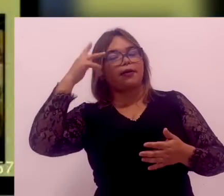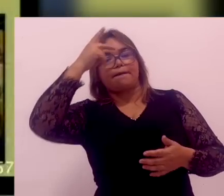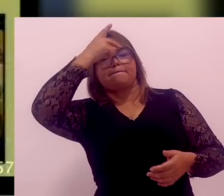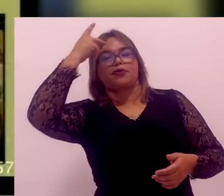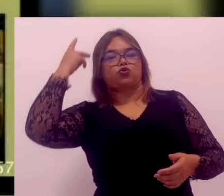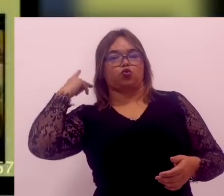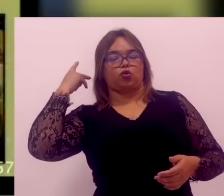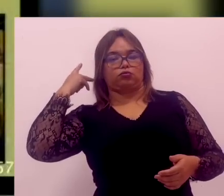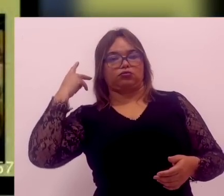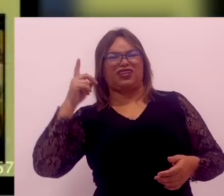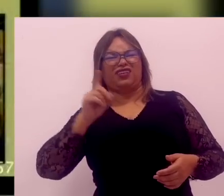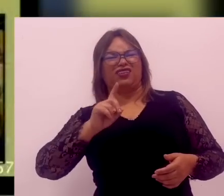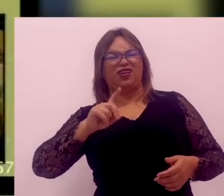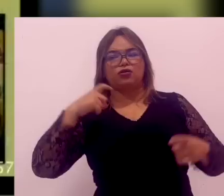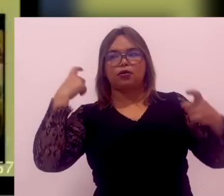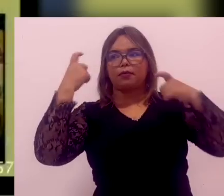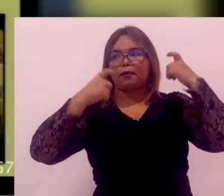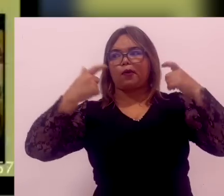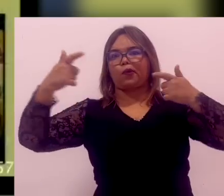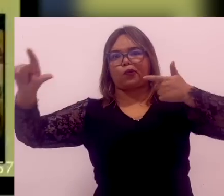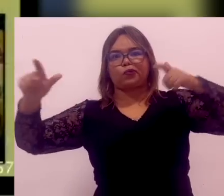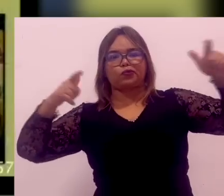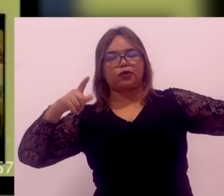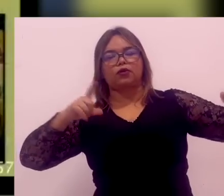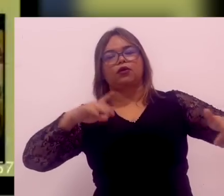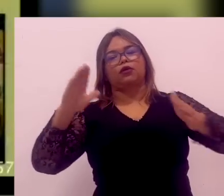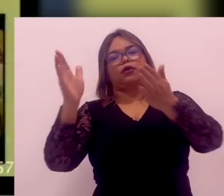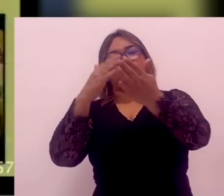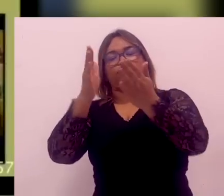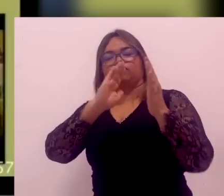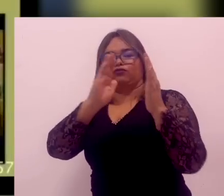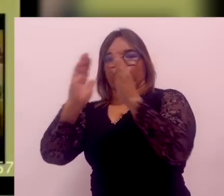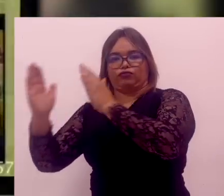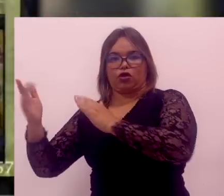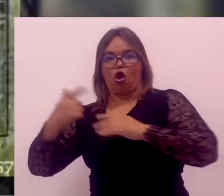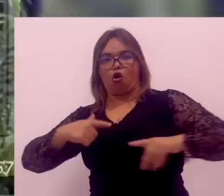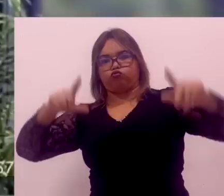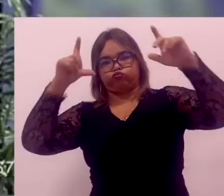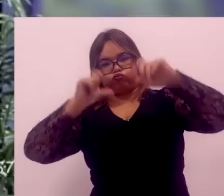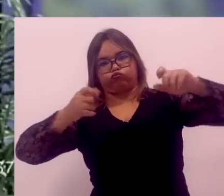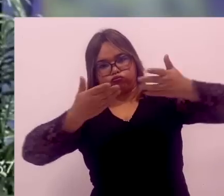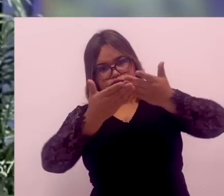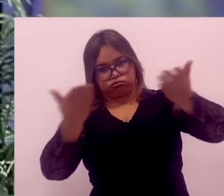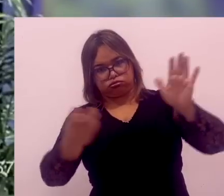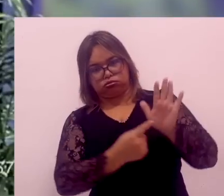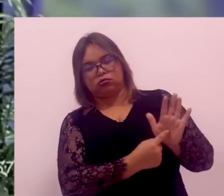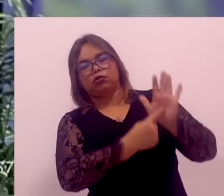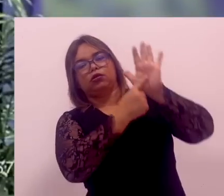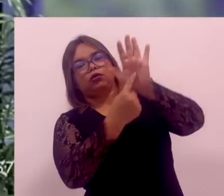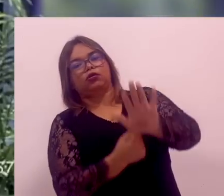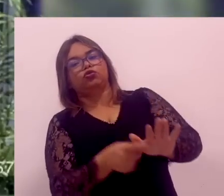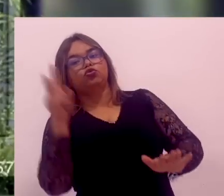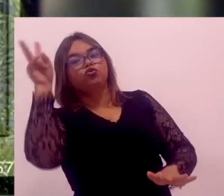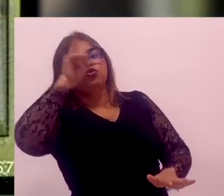aqui para mostrar que a história da maçonaria e a enciclopédia da maçonaria são livros genuínos.